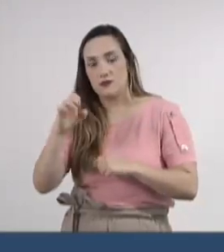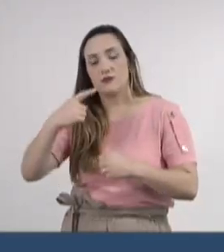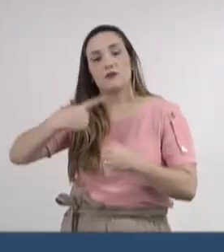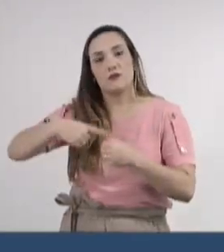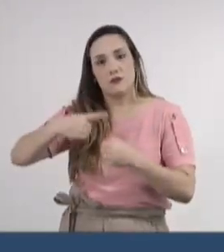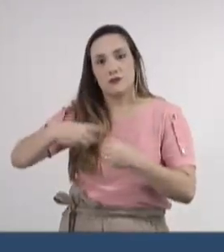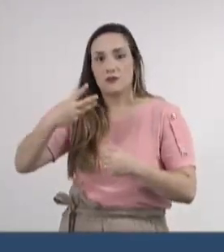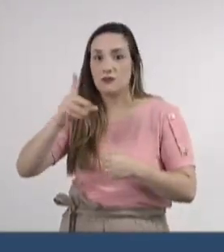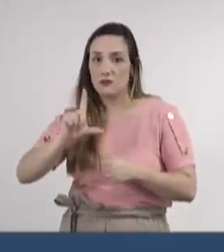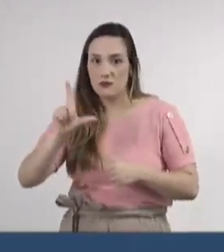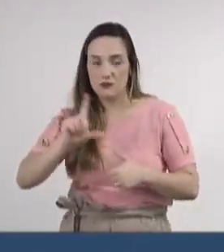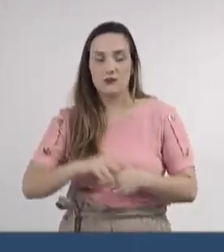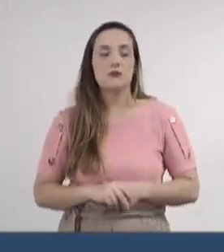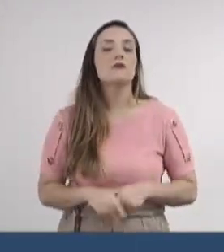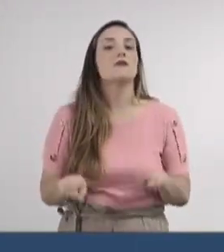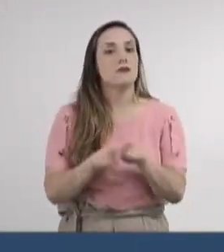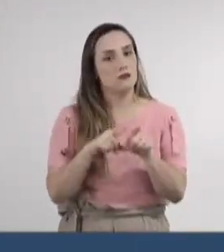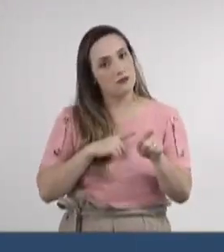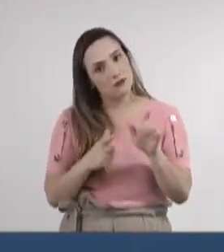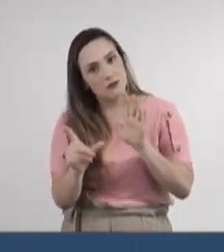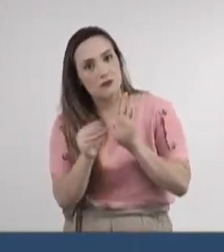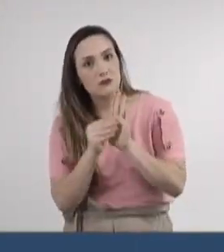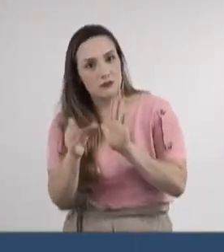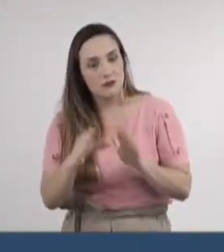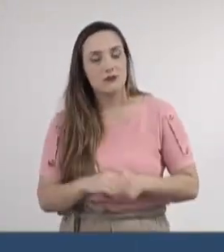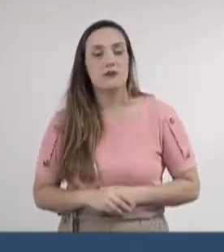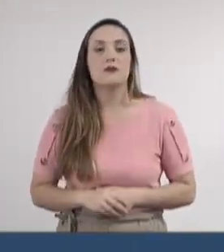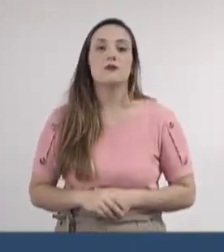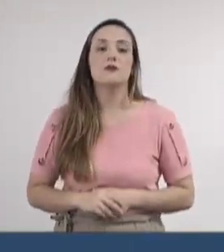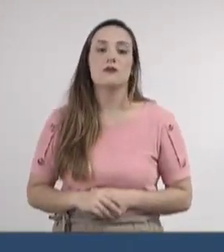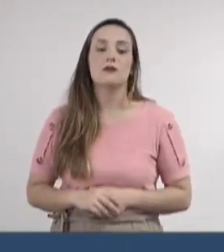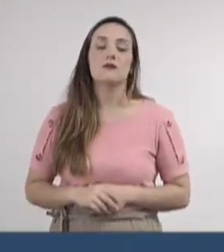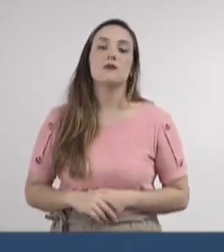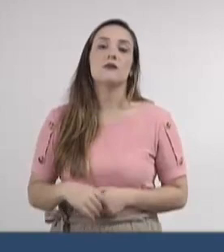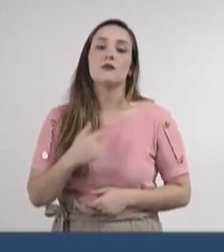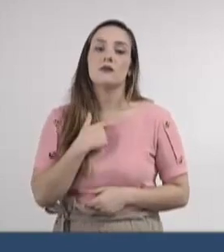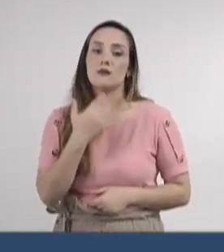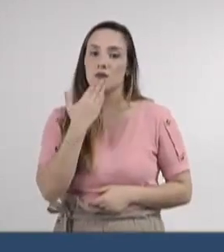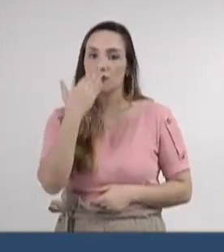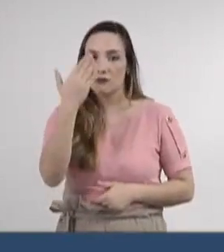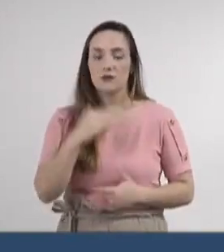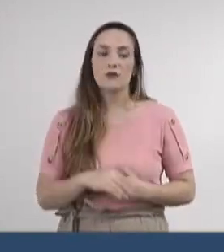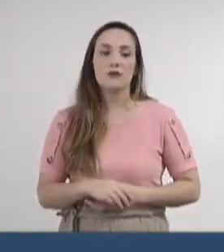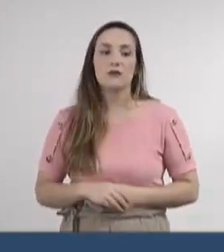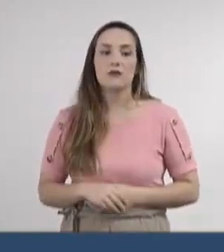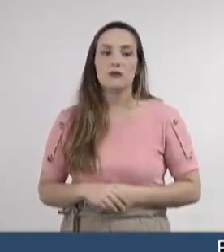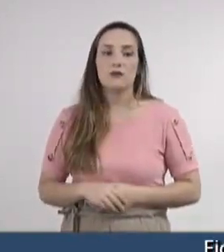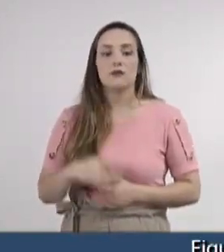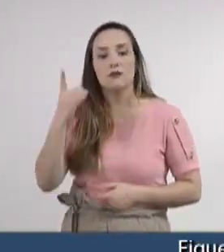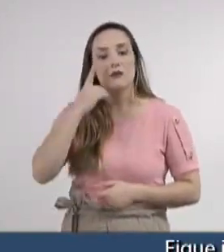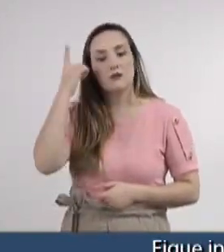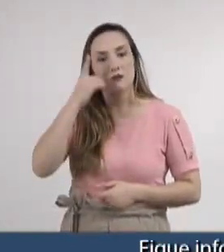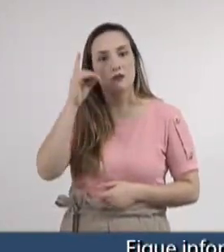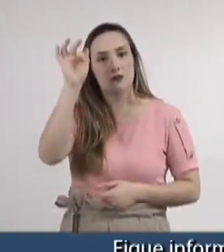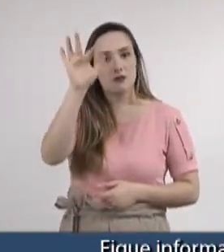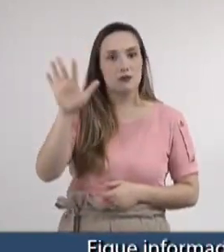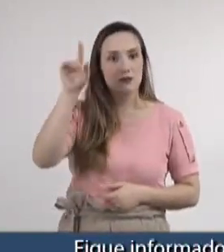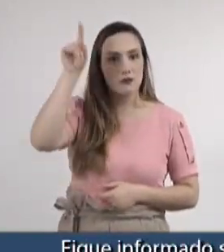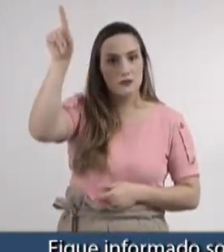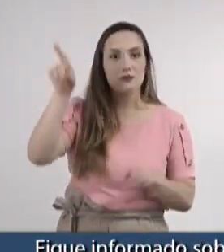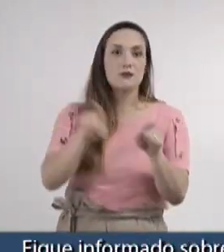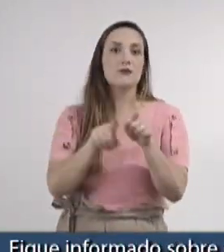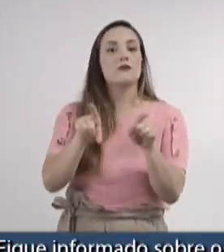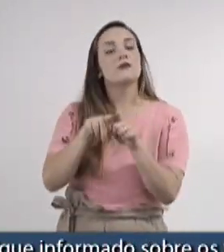Lagoas. E outra indicação também é solicitando aos senhores deputados federais,